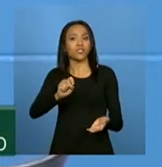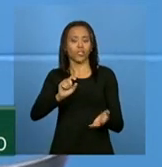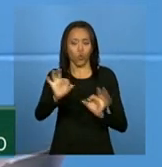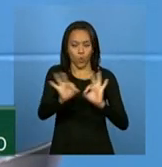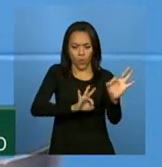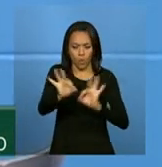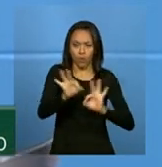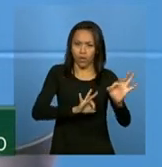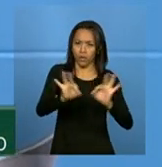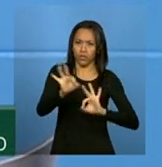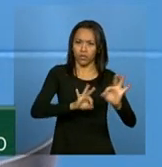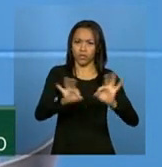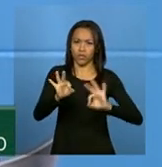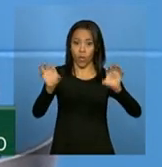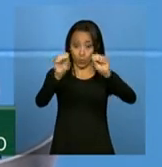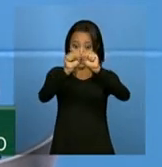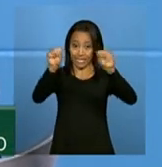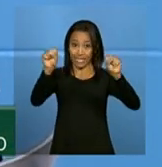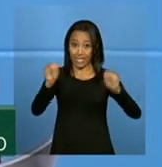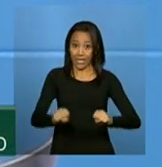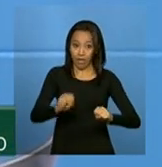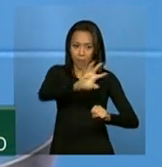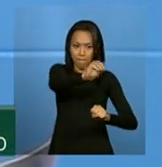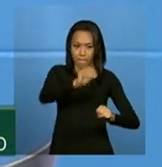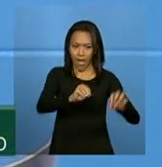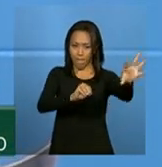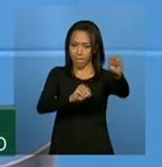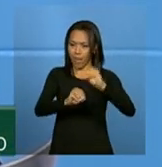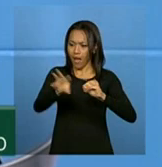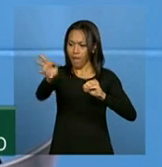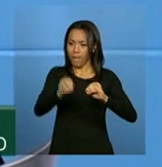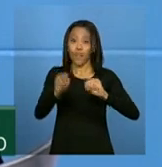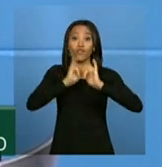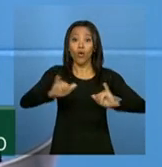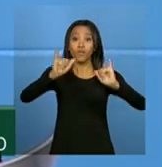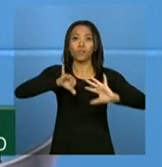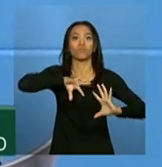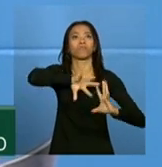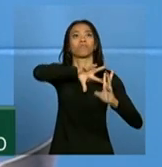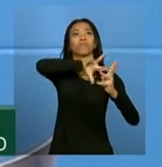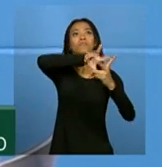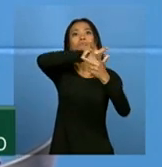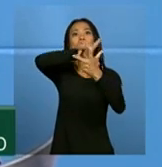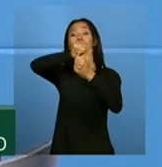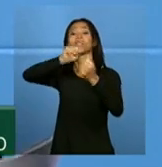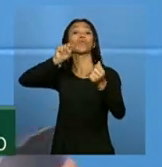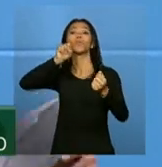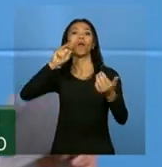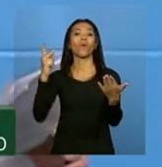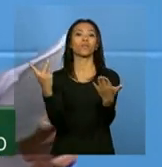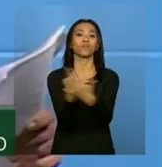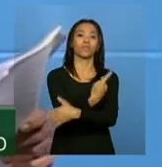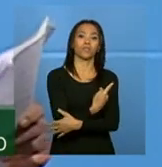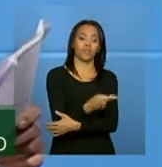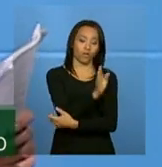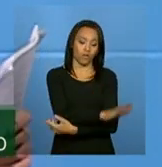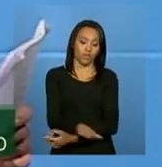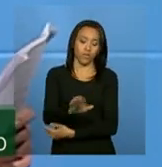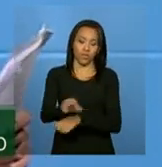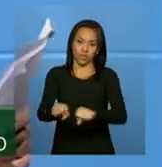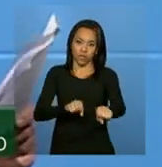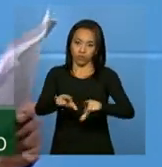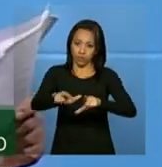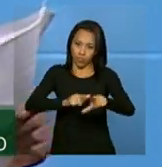montar um amplo sistema que nos ajude a ter dados globais sobre as crianças em situação de